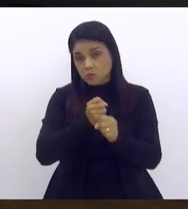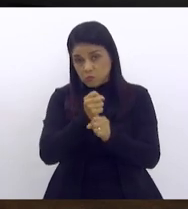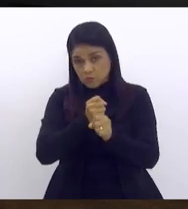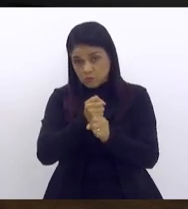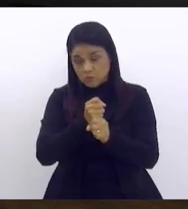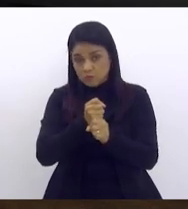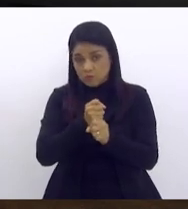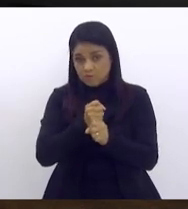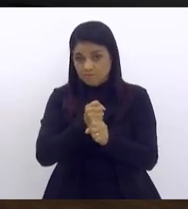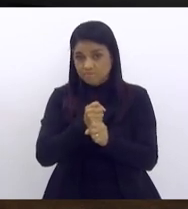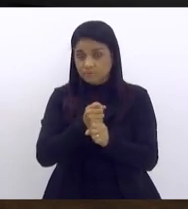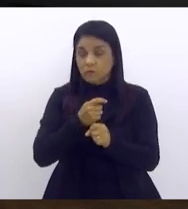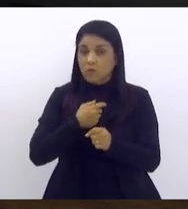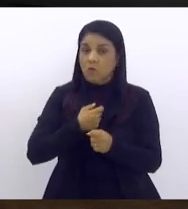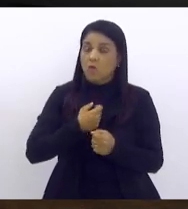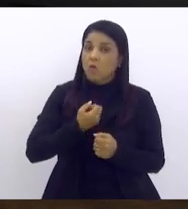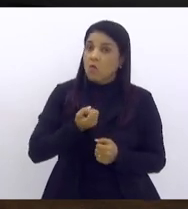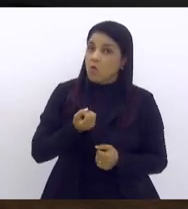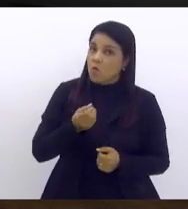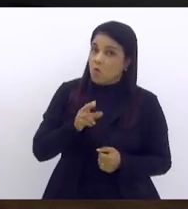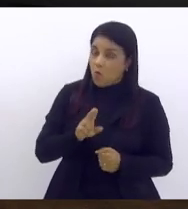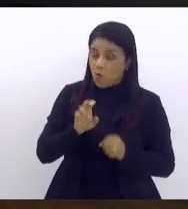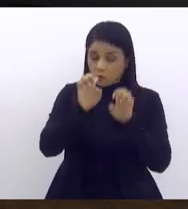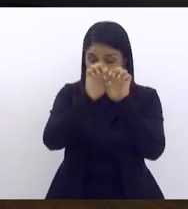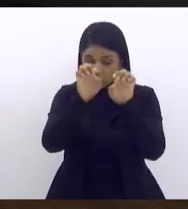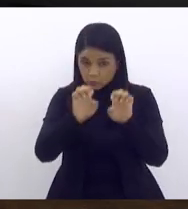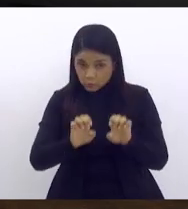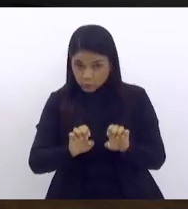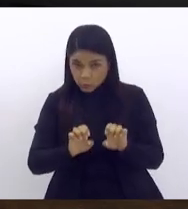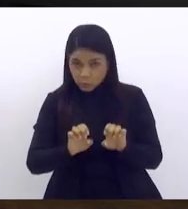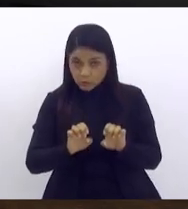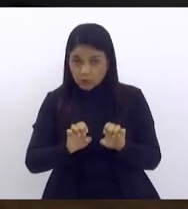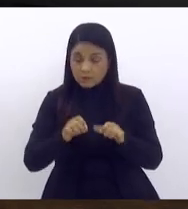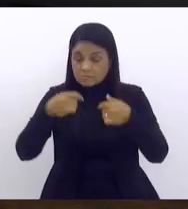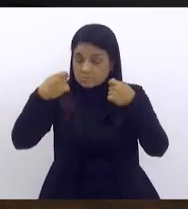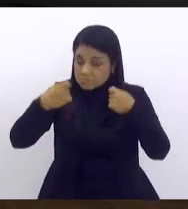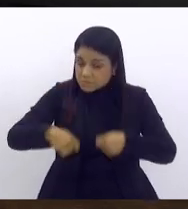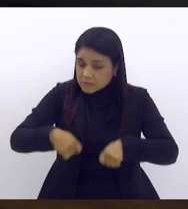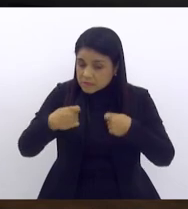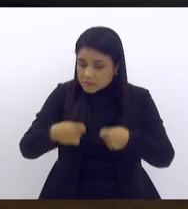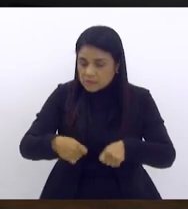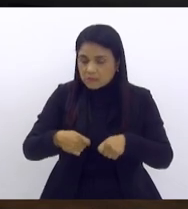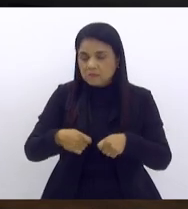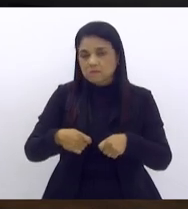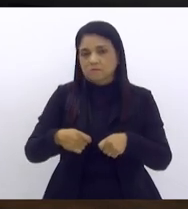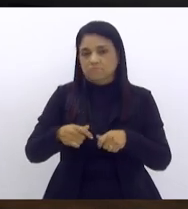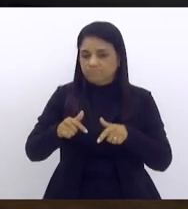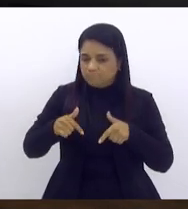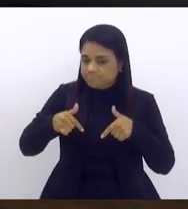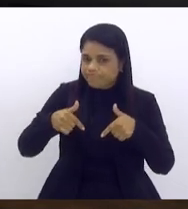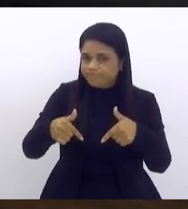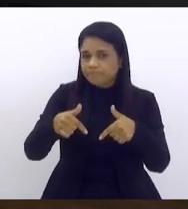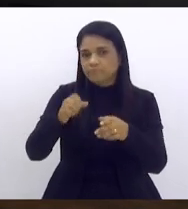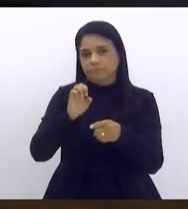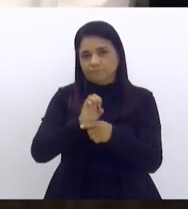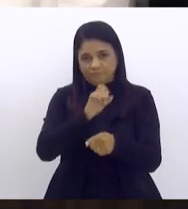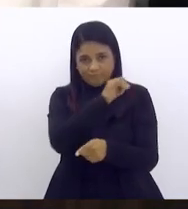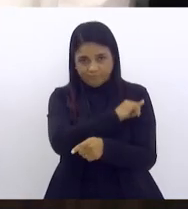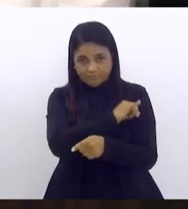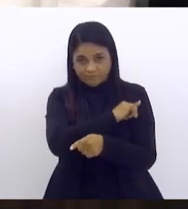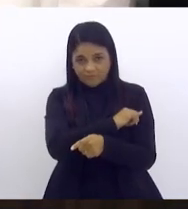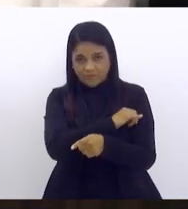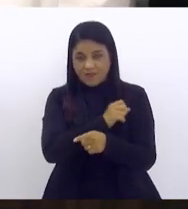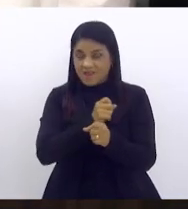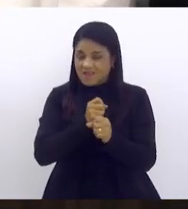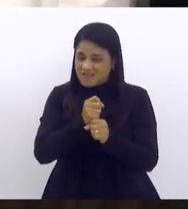constrói medidas estruturantes que precisam acontecer no estado do Rio de Janeiro, não esse ano. Esse